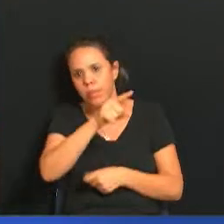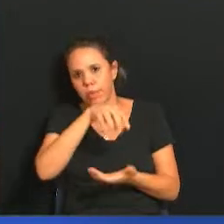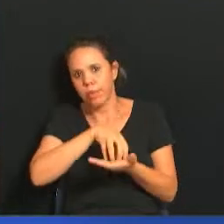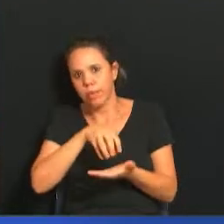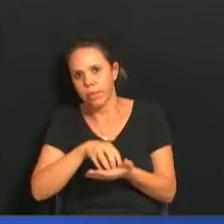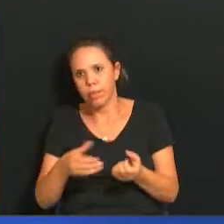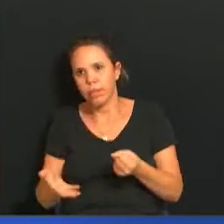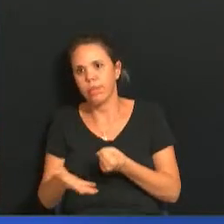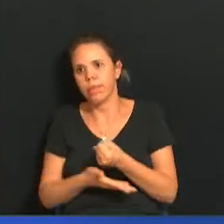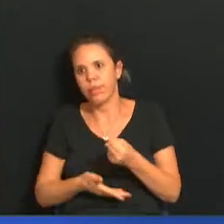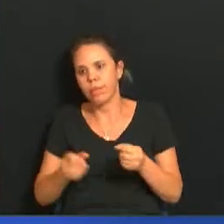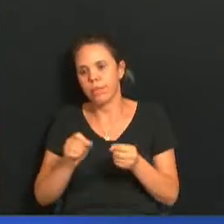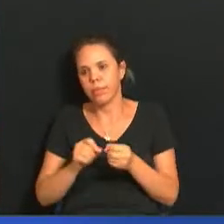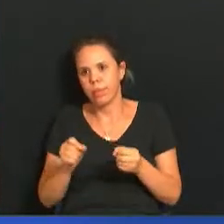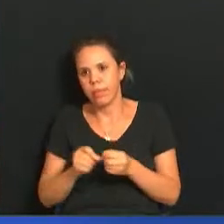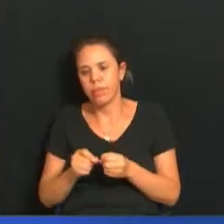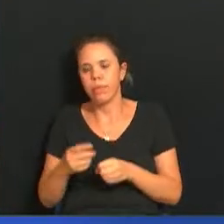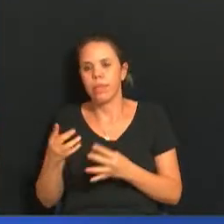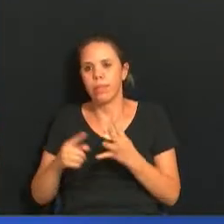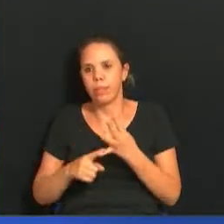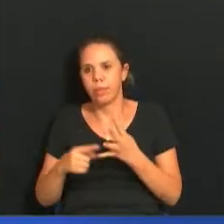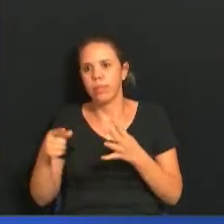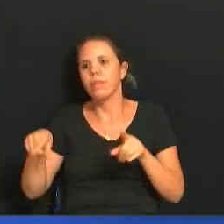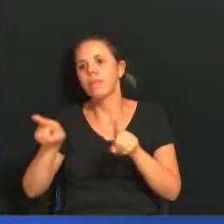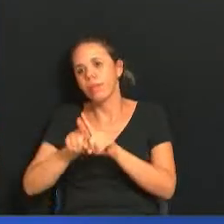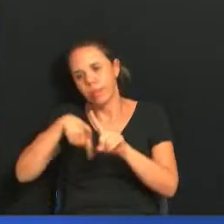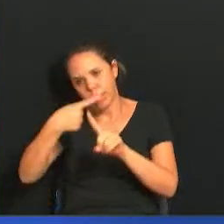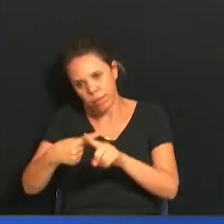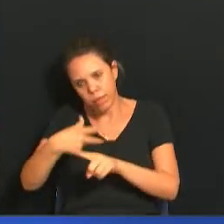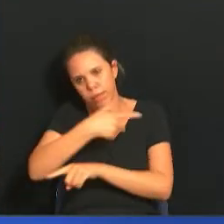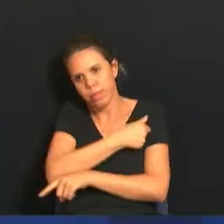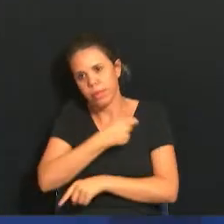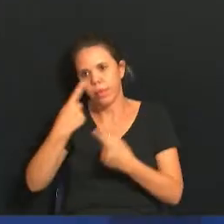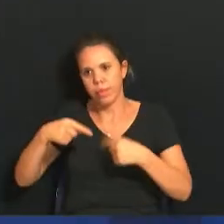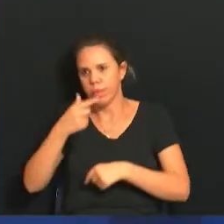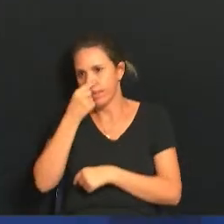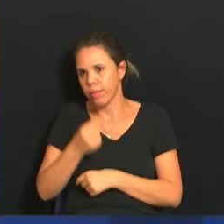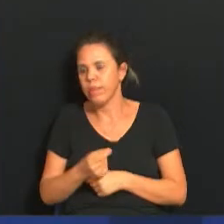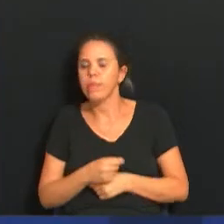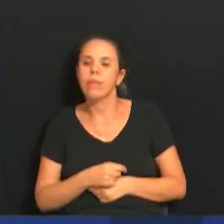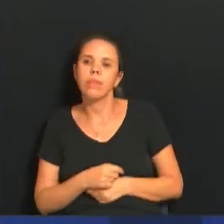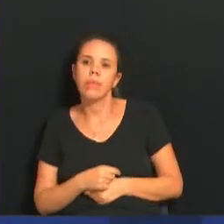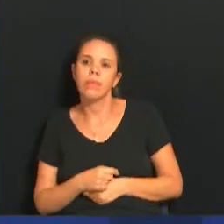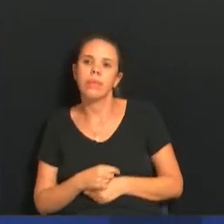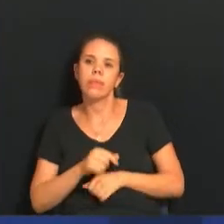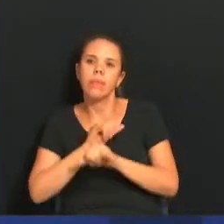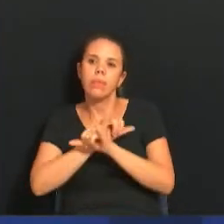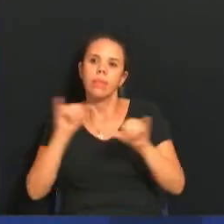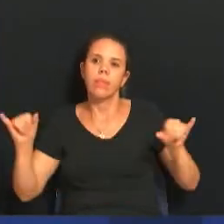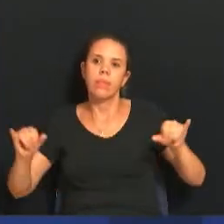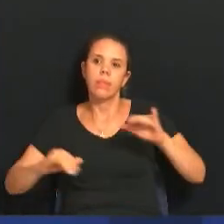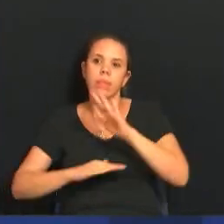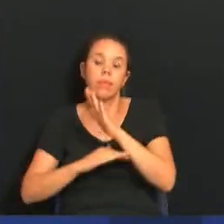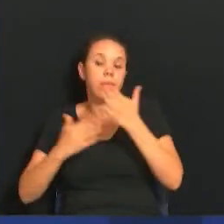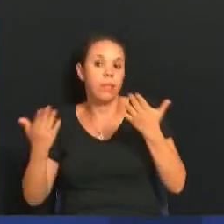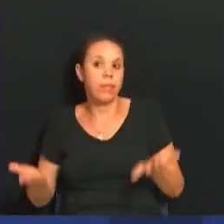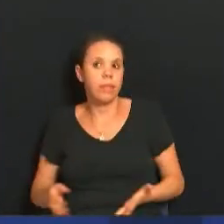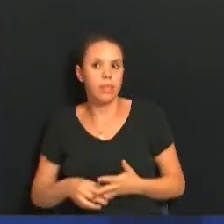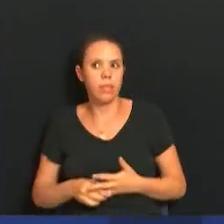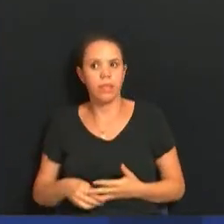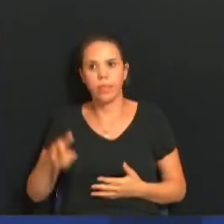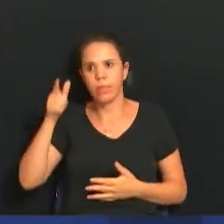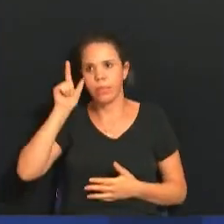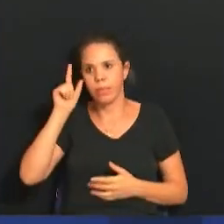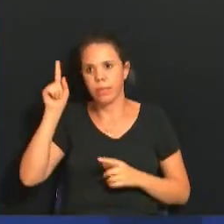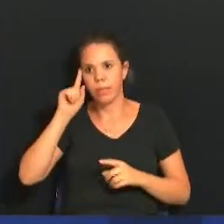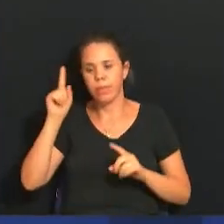básica fazer a sua 4ª dose, também se imunize contra a influenza. Hora das notícias do Legislativo, porque ontem foi